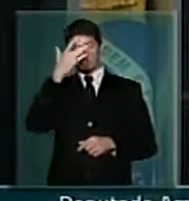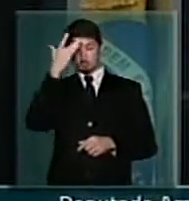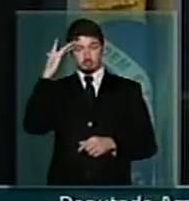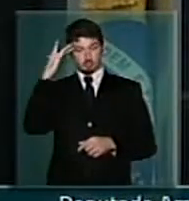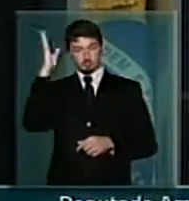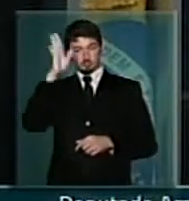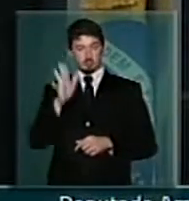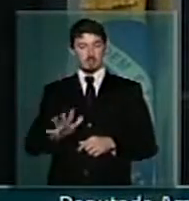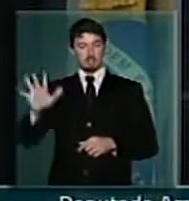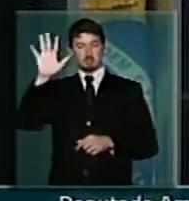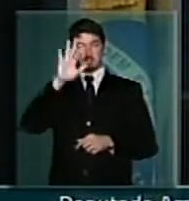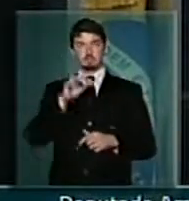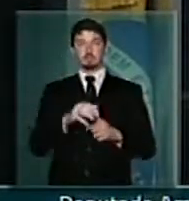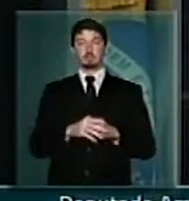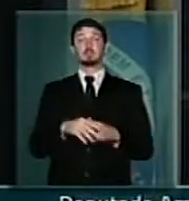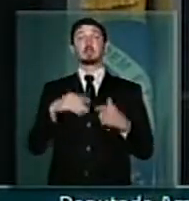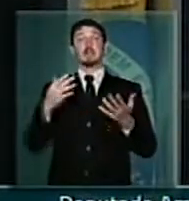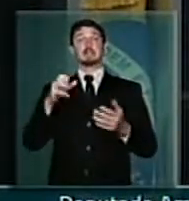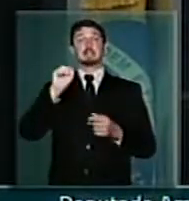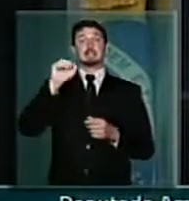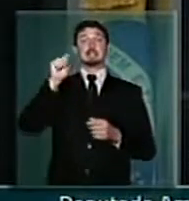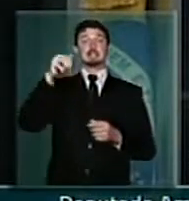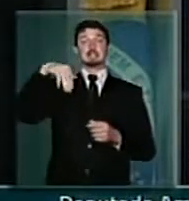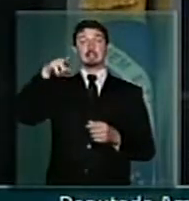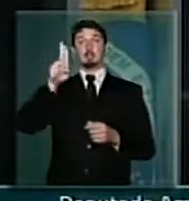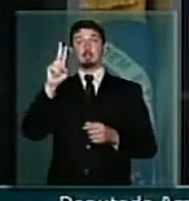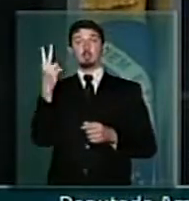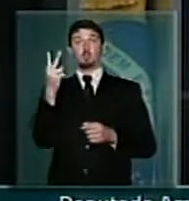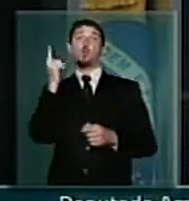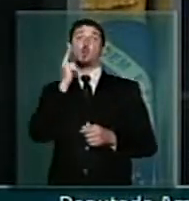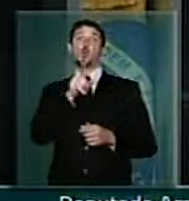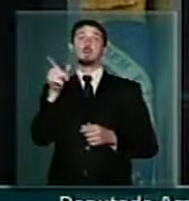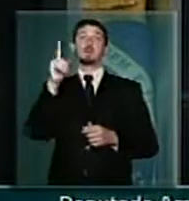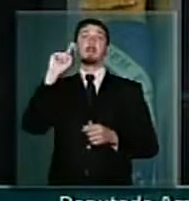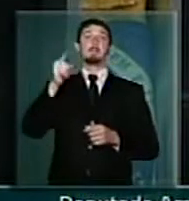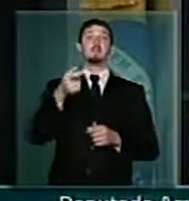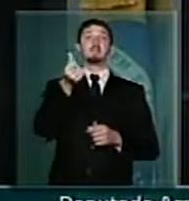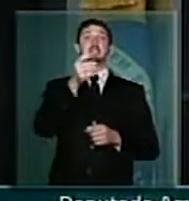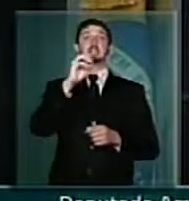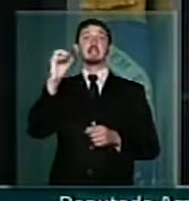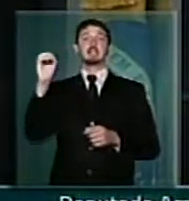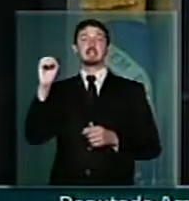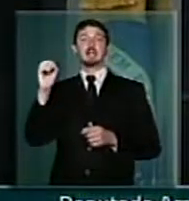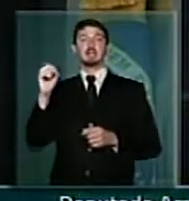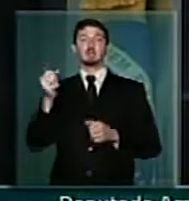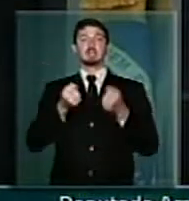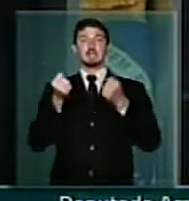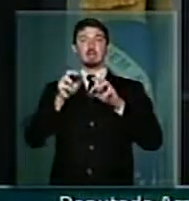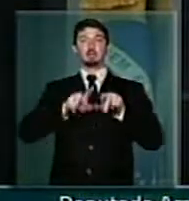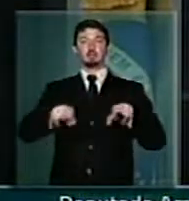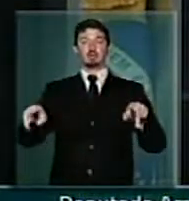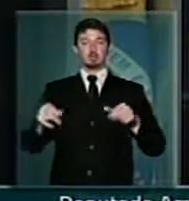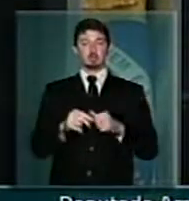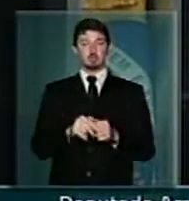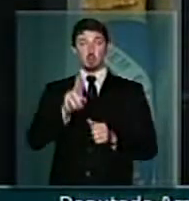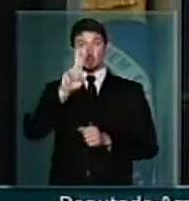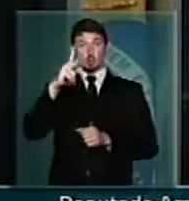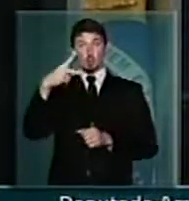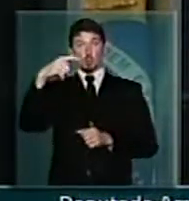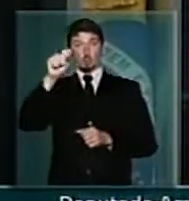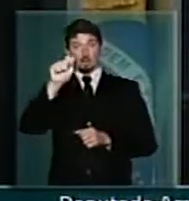brasileiros. O SAMU chegou a 1.600 unidades, quase universalizando. As UPAs, por suas